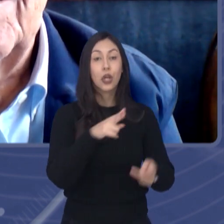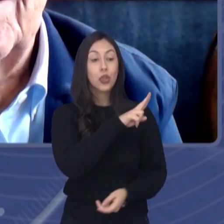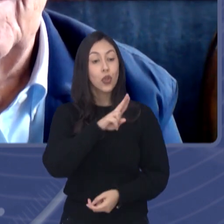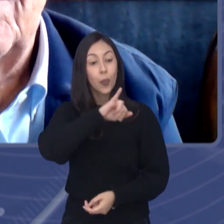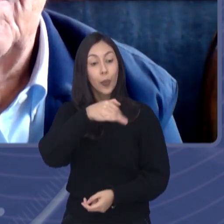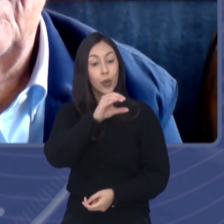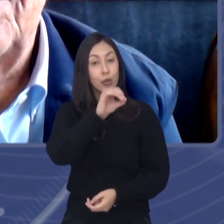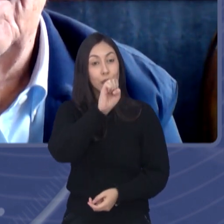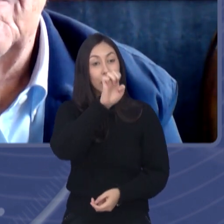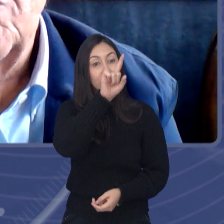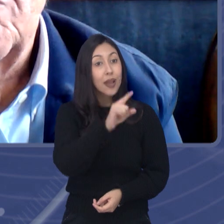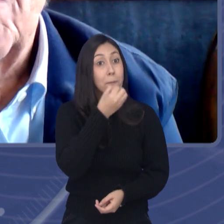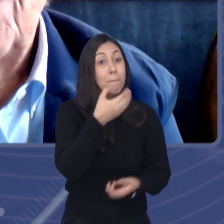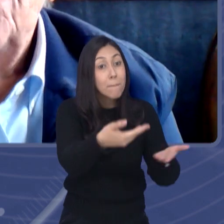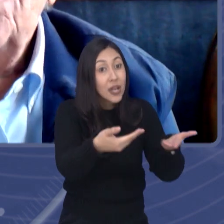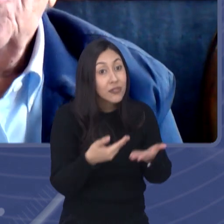Faria. Seja muito bem-vindo, José.